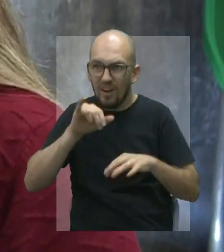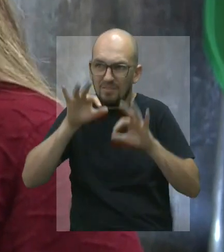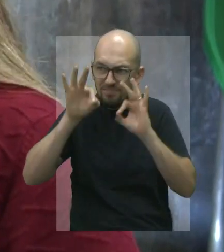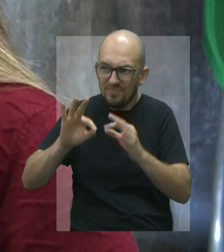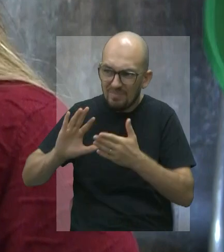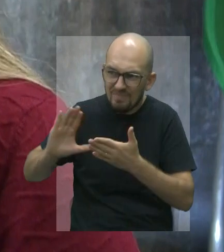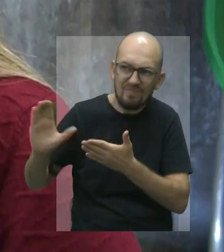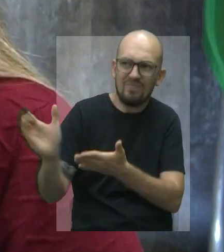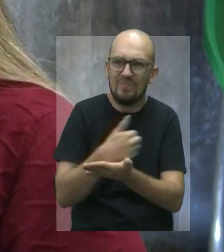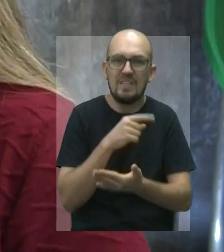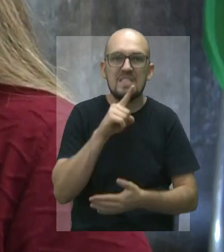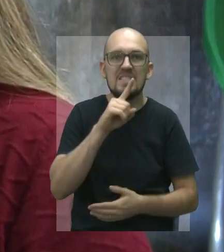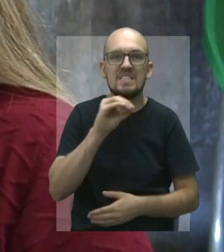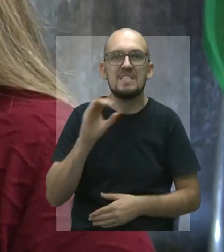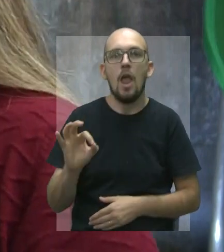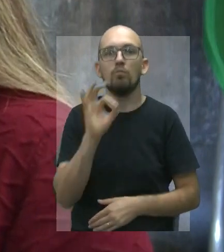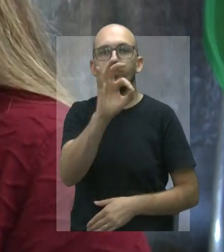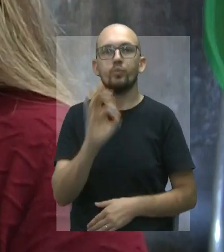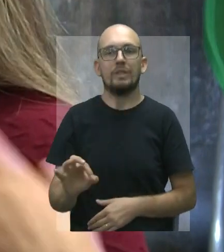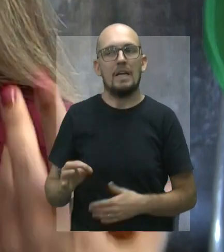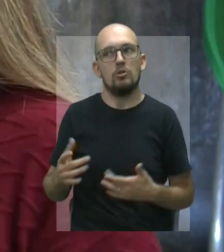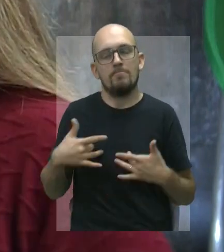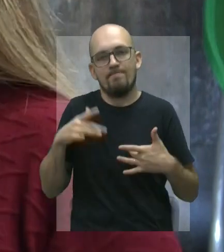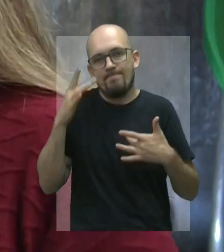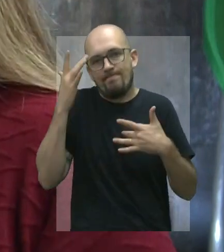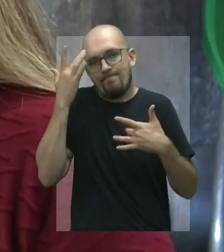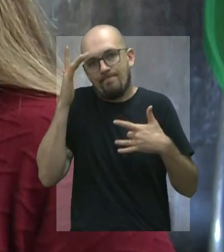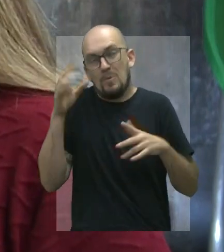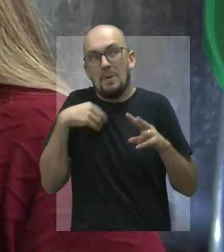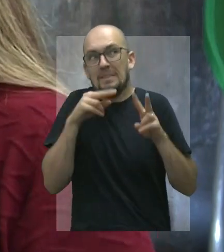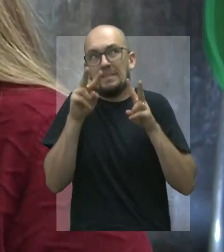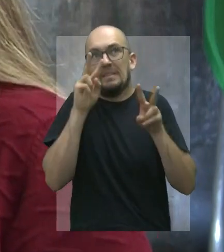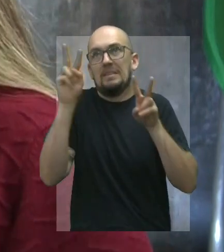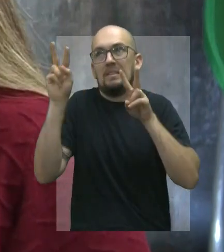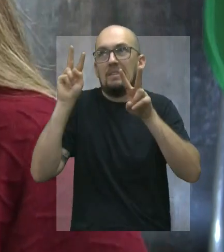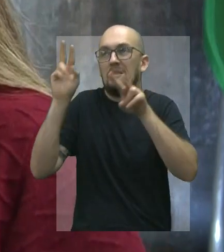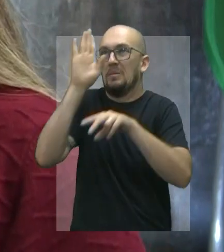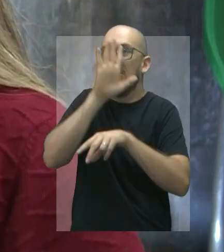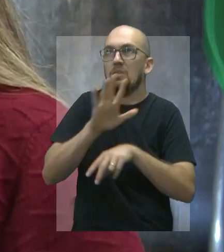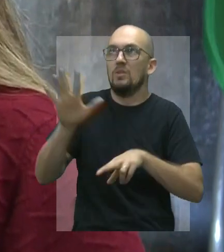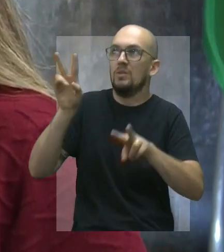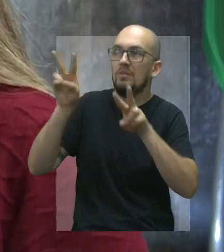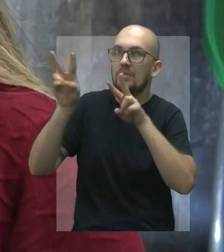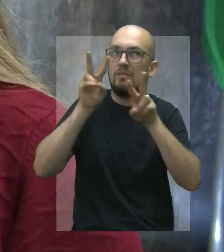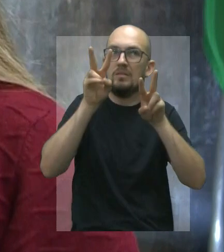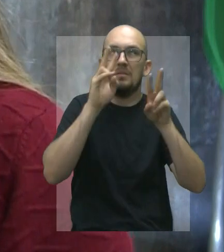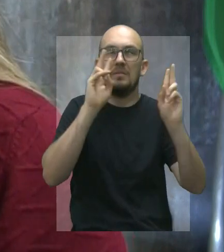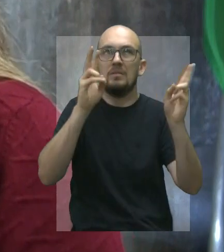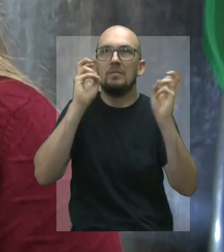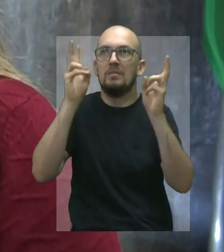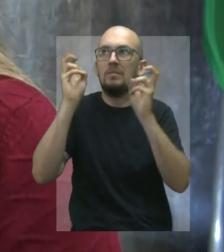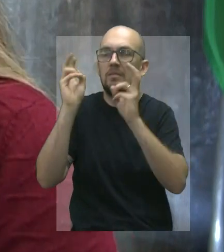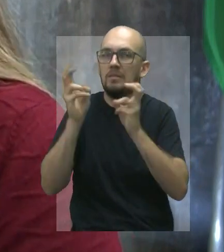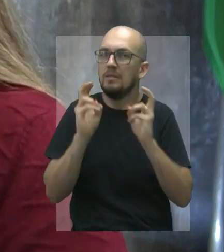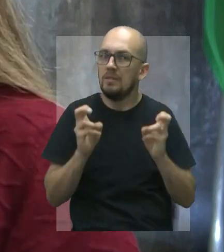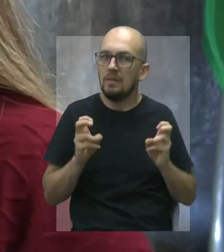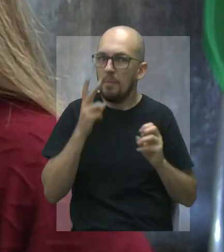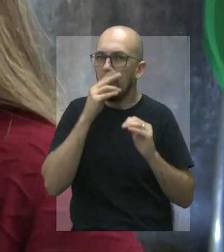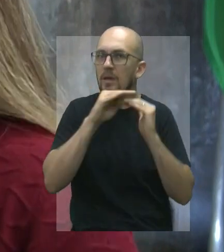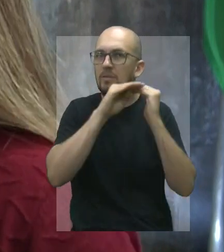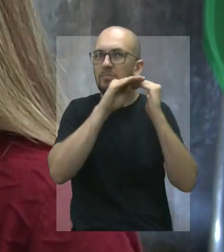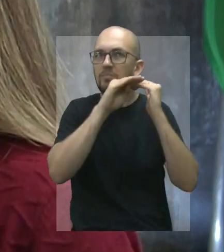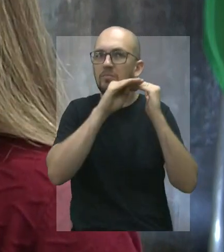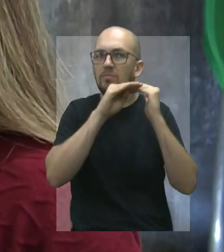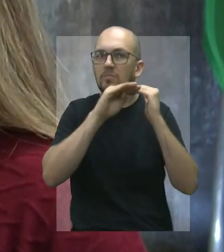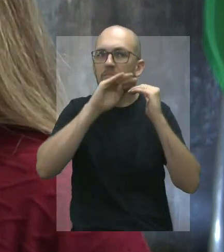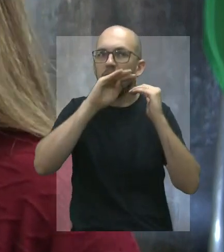100% do previsto ou não. Mas, assim, diante do cenário nacional, que a gente vem percebendo uma estagnação no